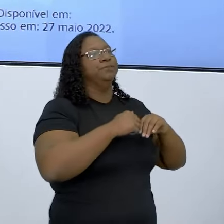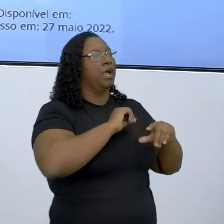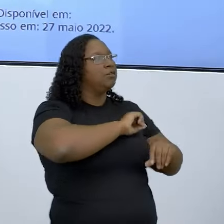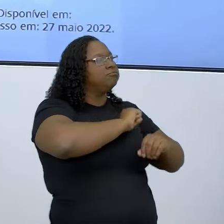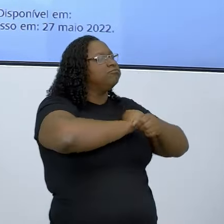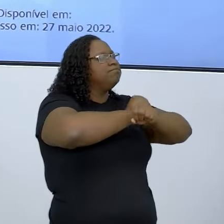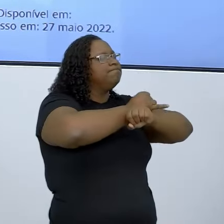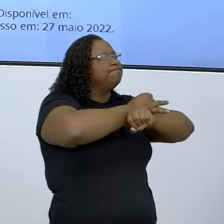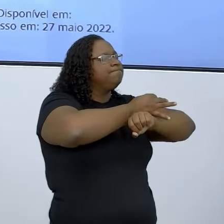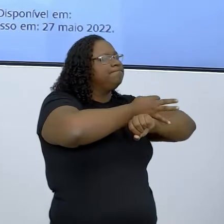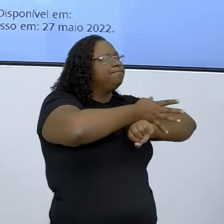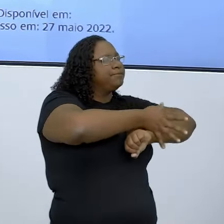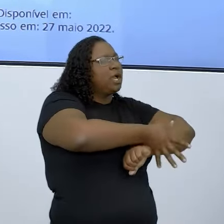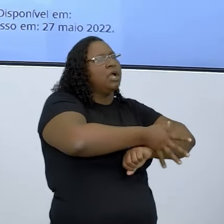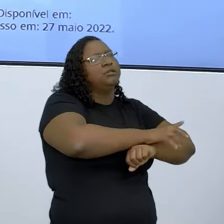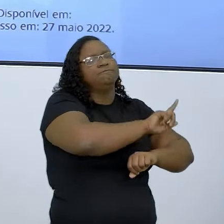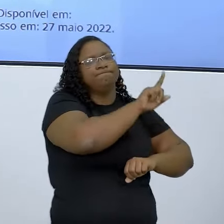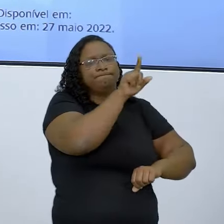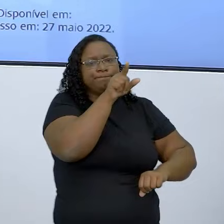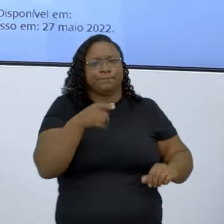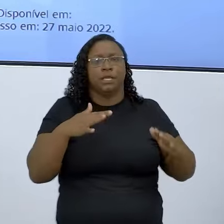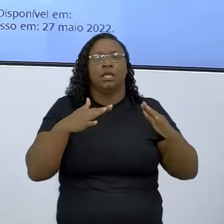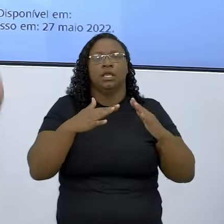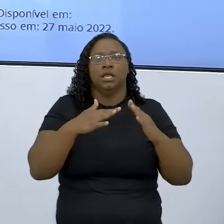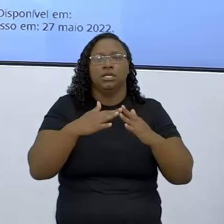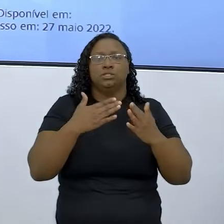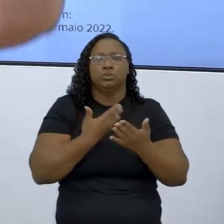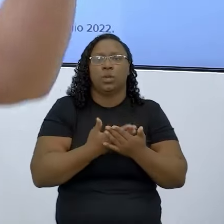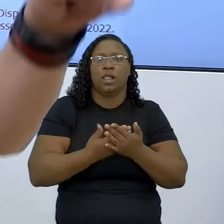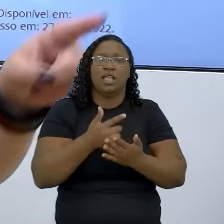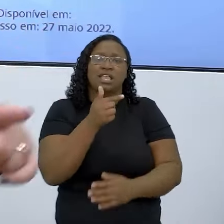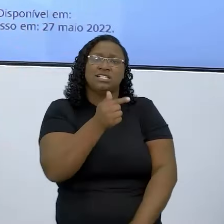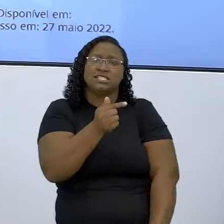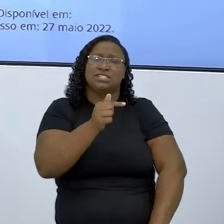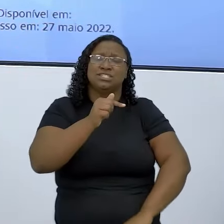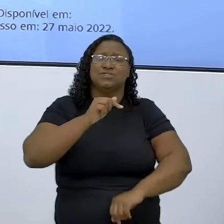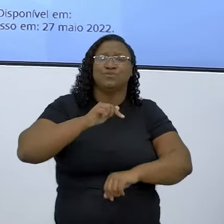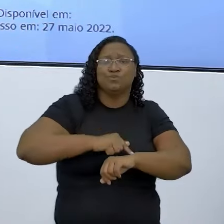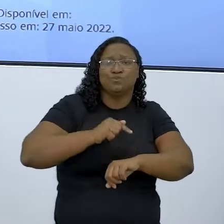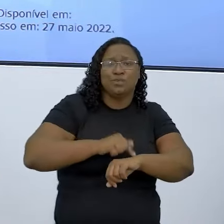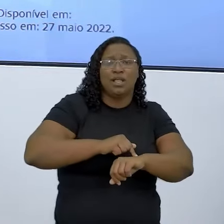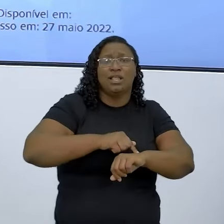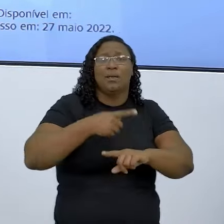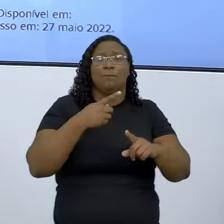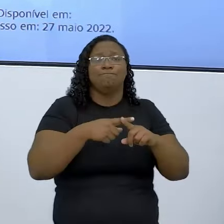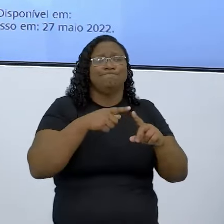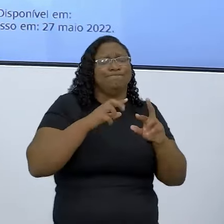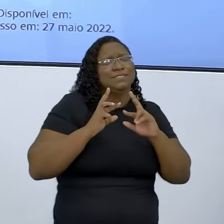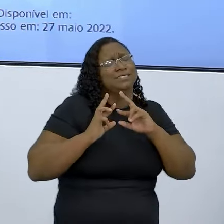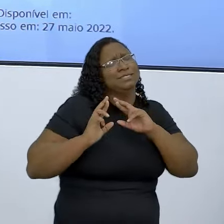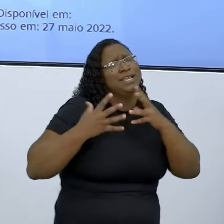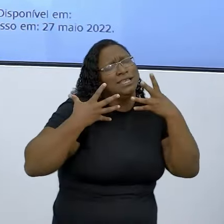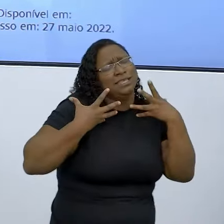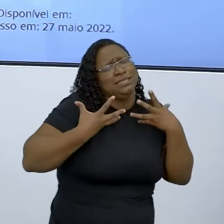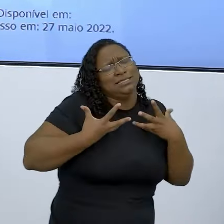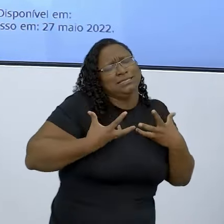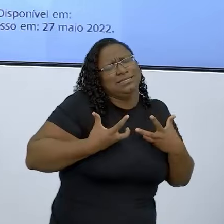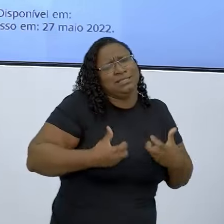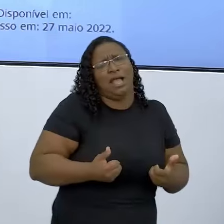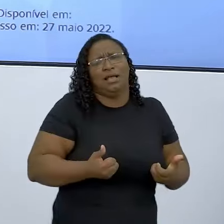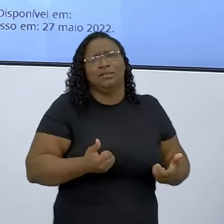ele chegava todo dia, tipo 7, às vezes até atrasado na escola, porque ele passou a madrugada inteira montando tudo pra feira, organizando tudo o que